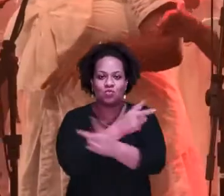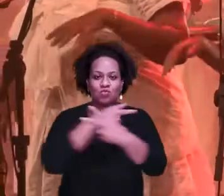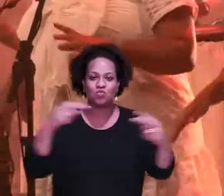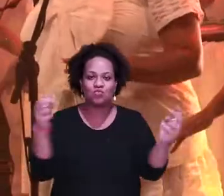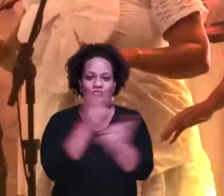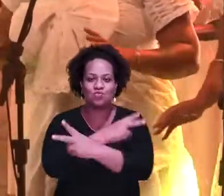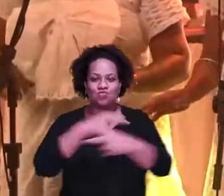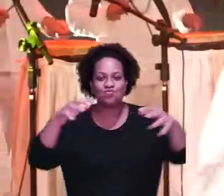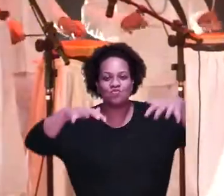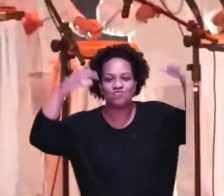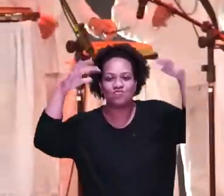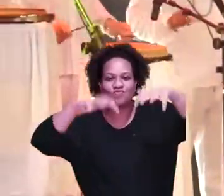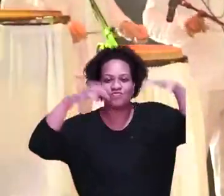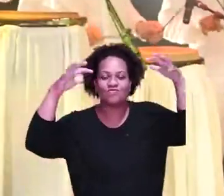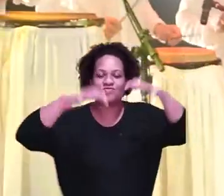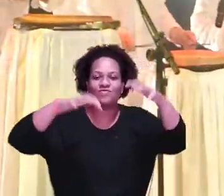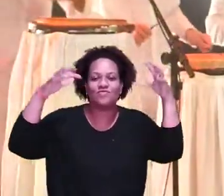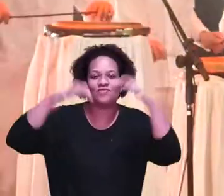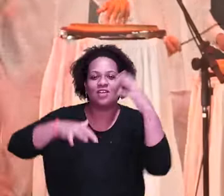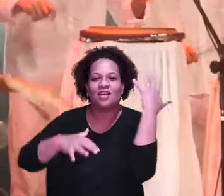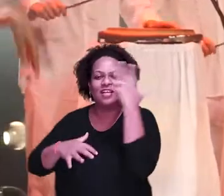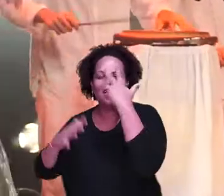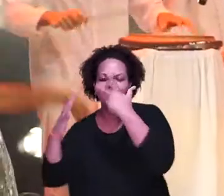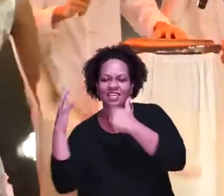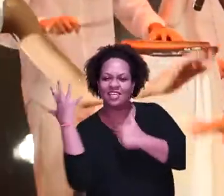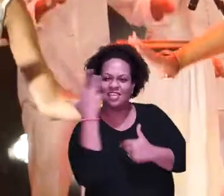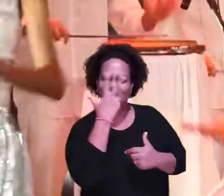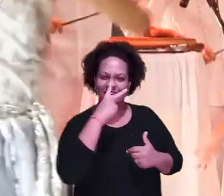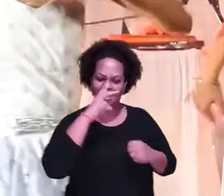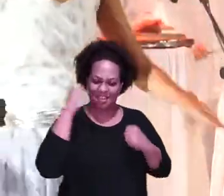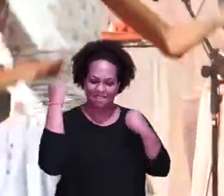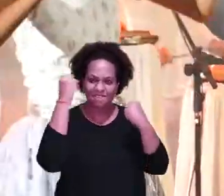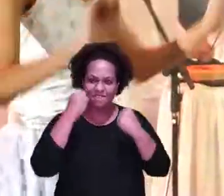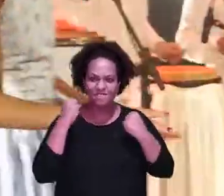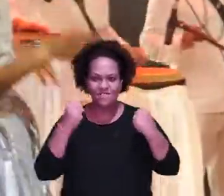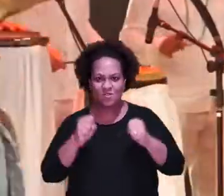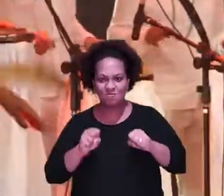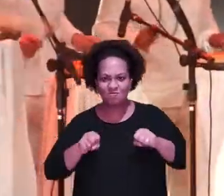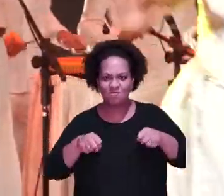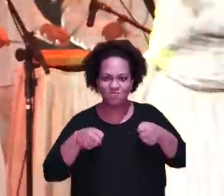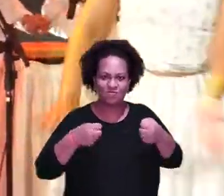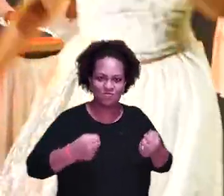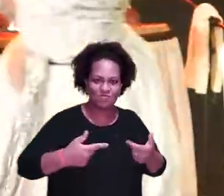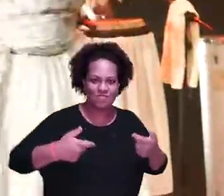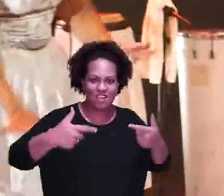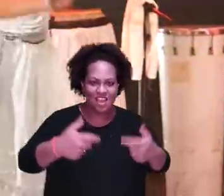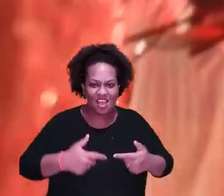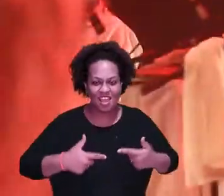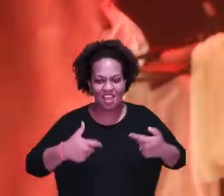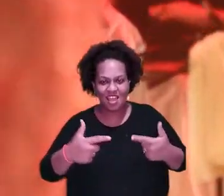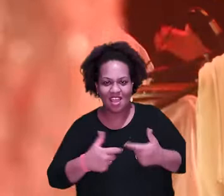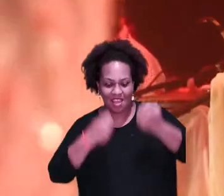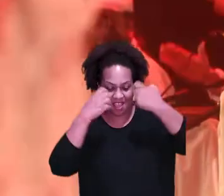sente desrespeitado pela Live cantada para viver guerreira